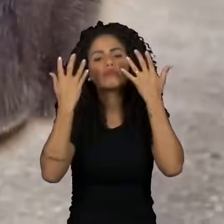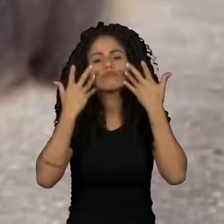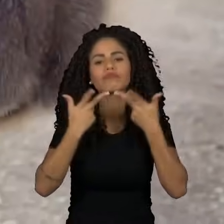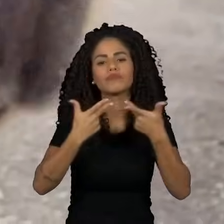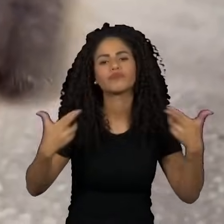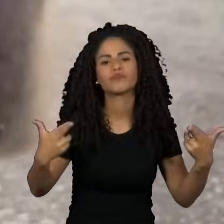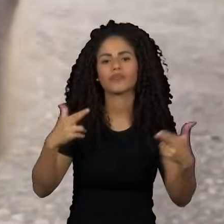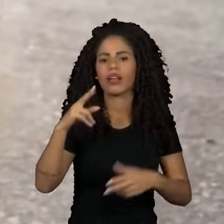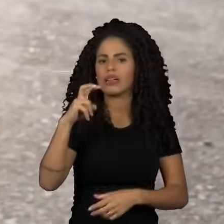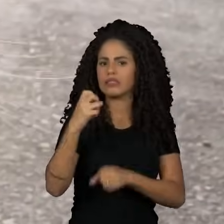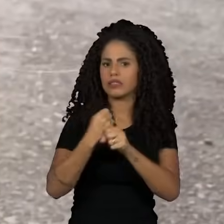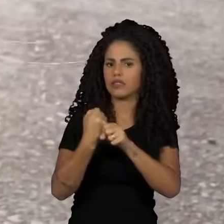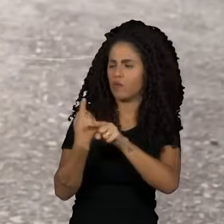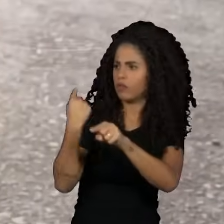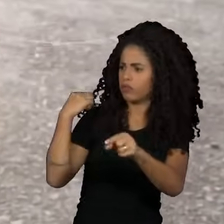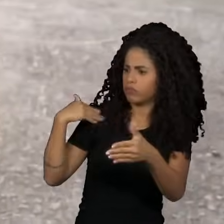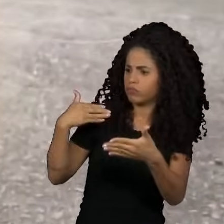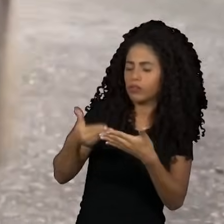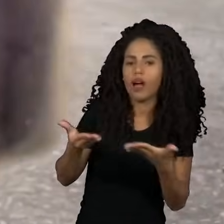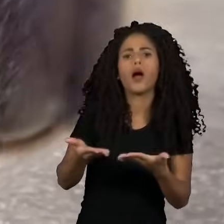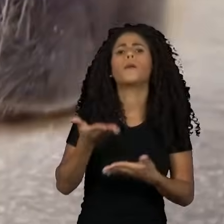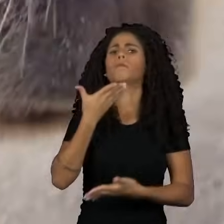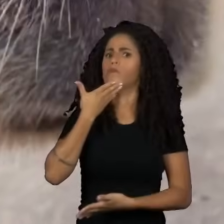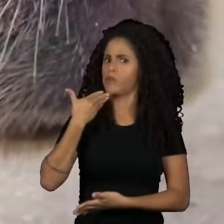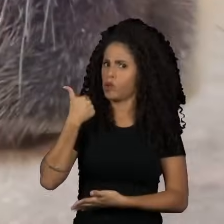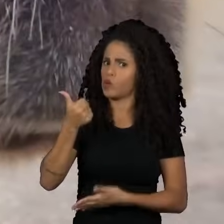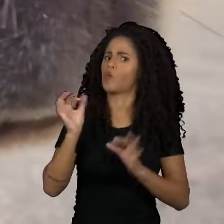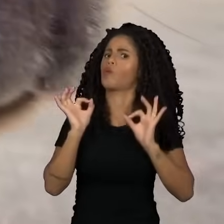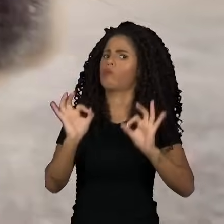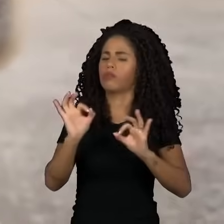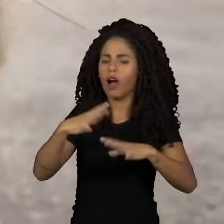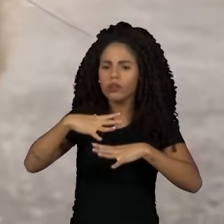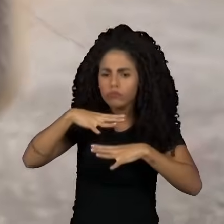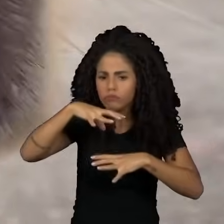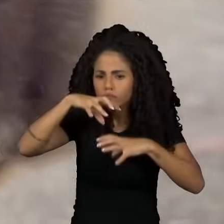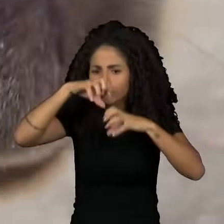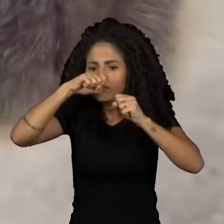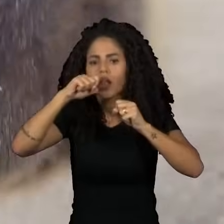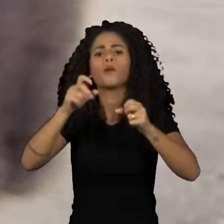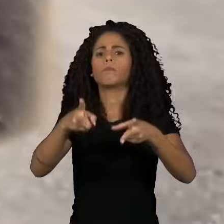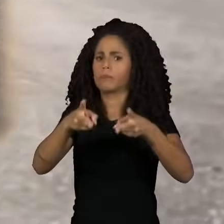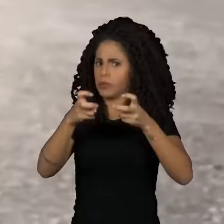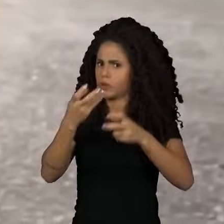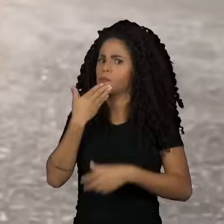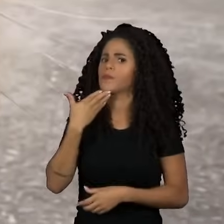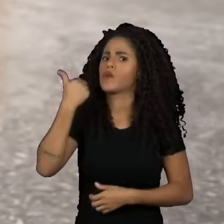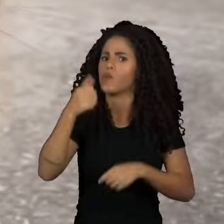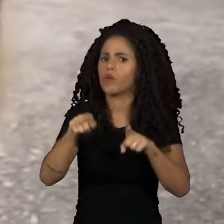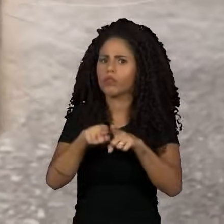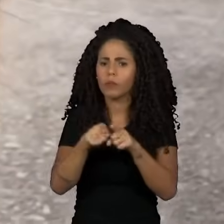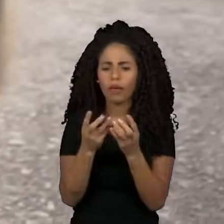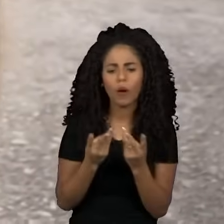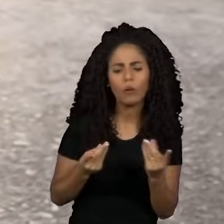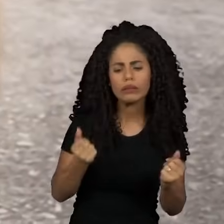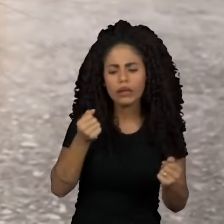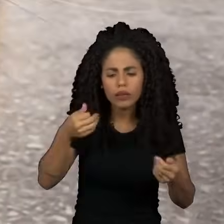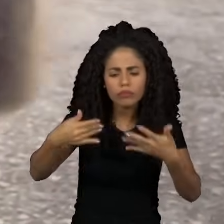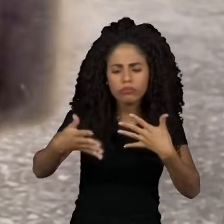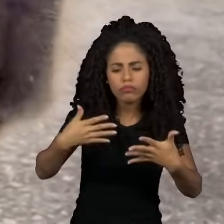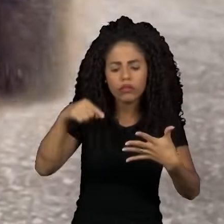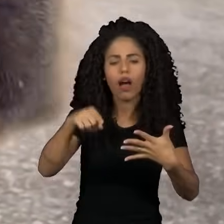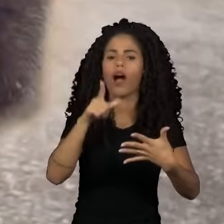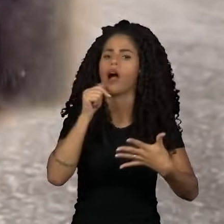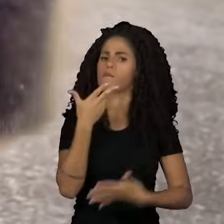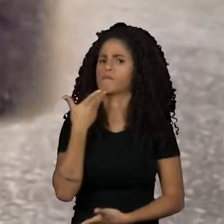atrás até hoje, melhorou muito, a gente percebe no cheiro, a gente percebe na qualidade da água. Melhorou muito, com